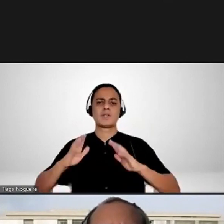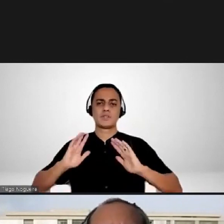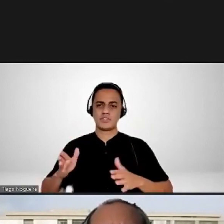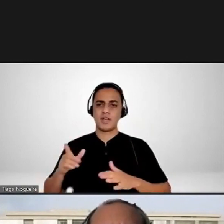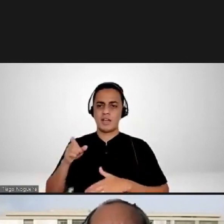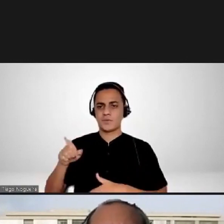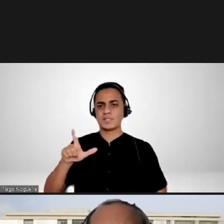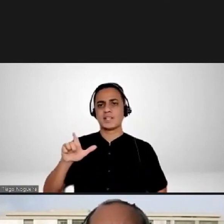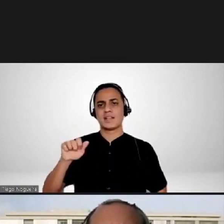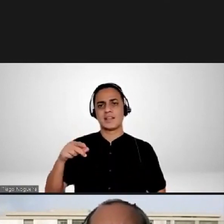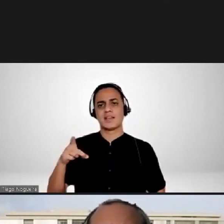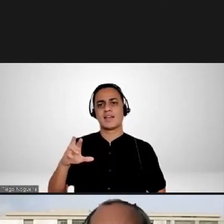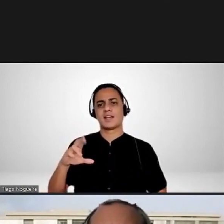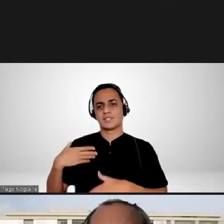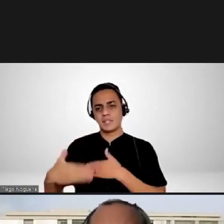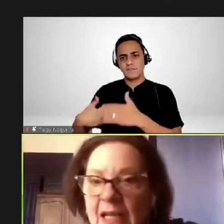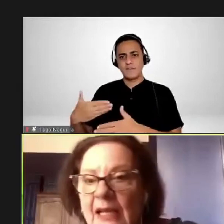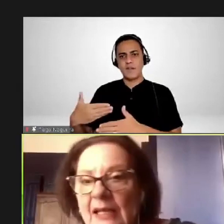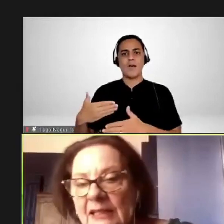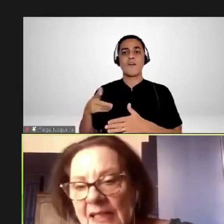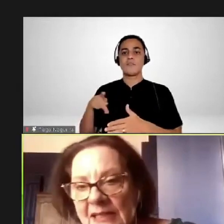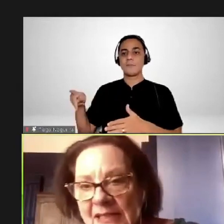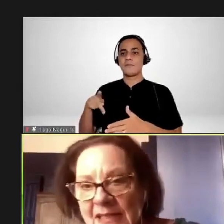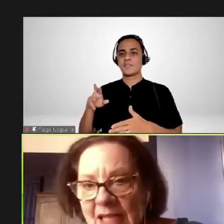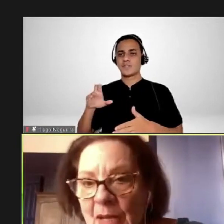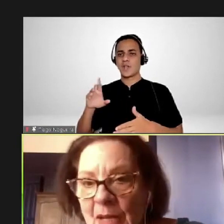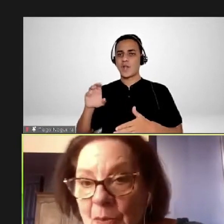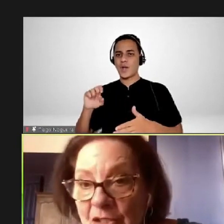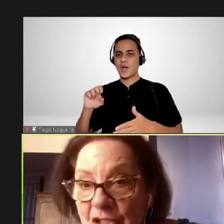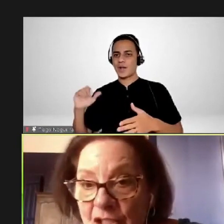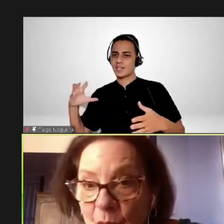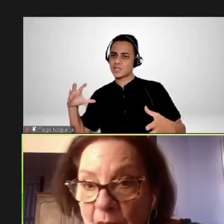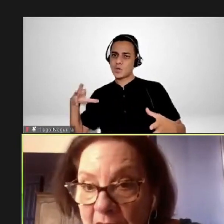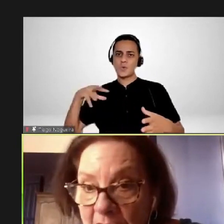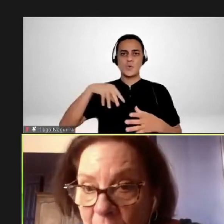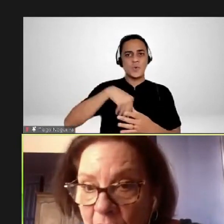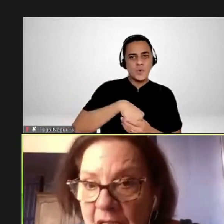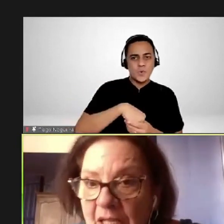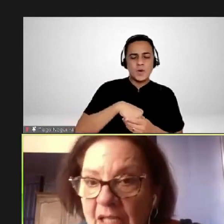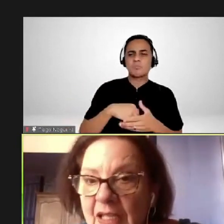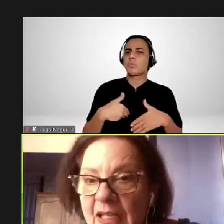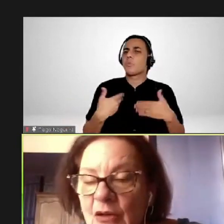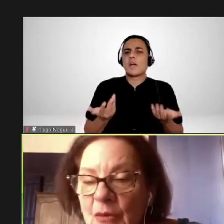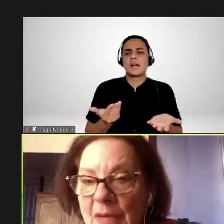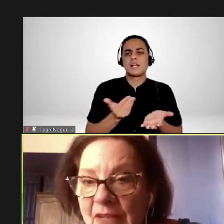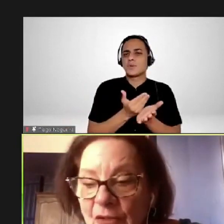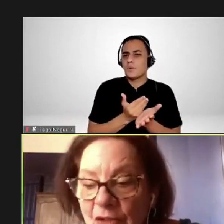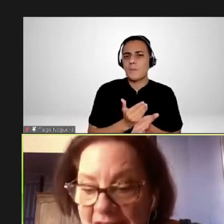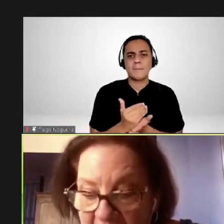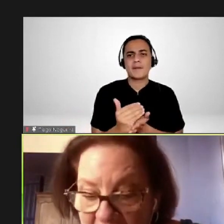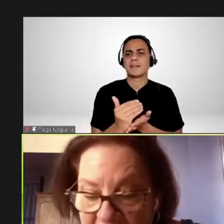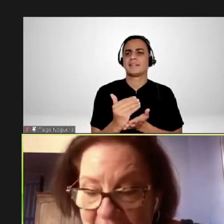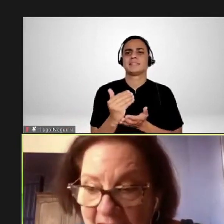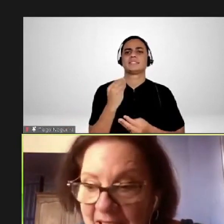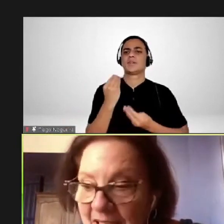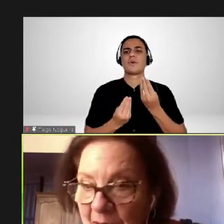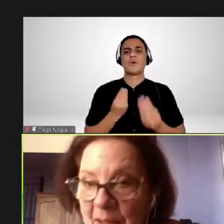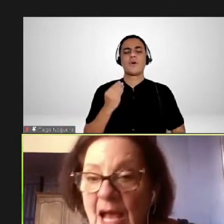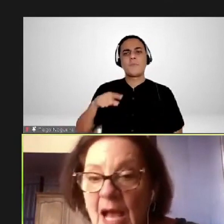Leandro, e a professora Rosa entra nesse trabalho a partir de quando e como é que